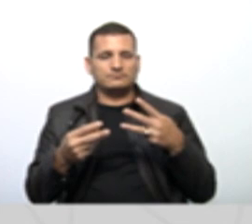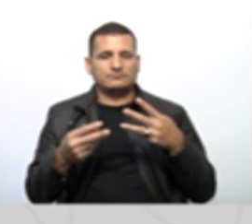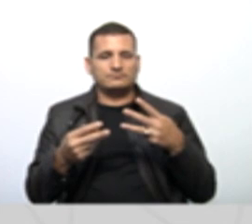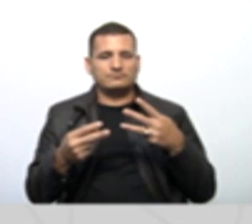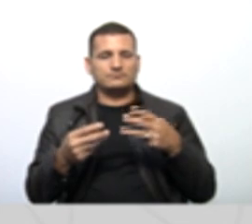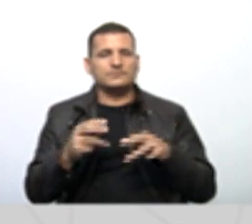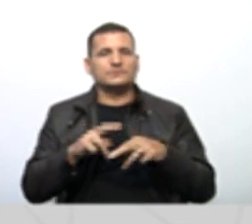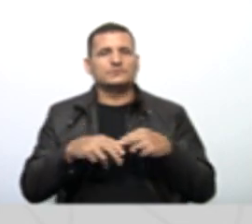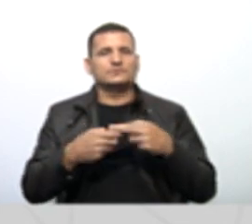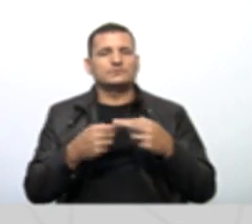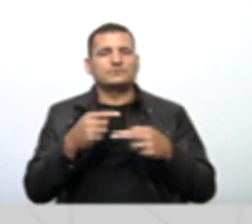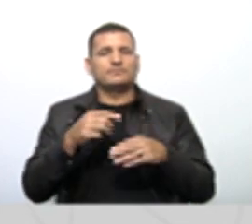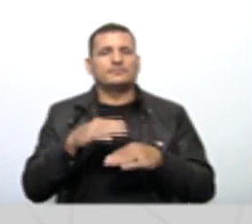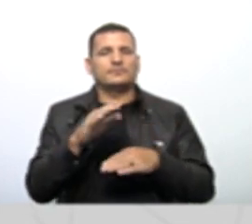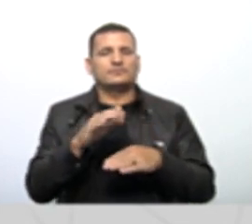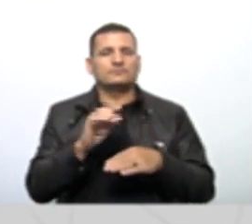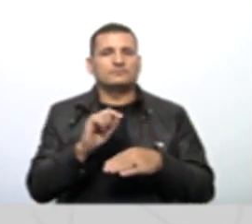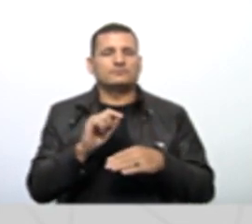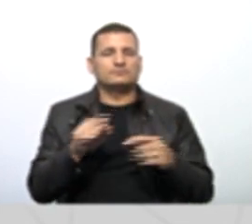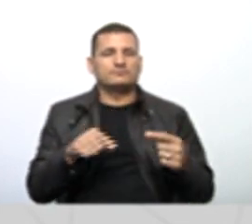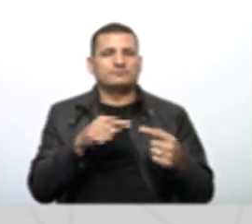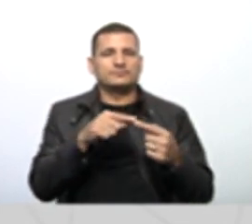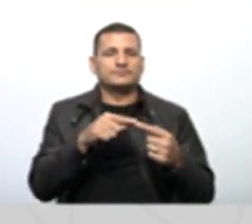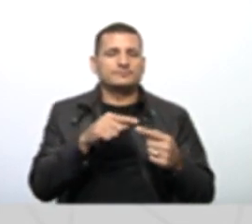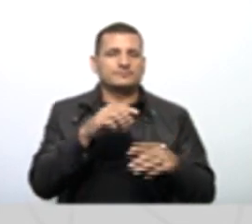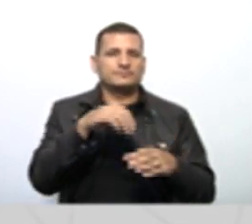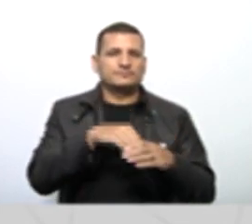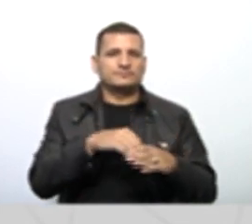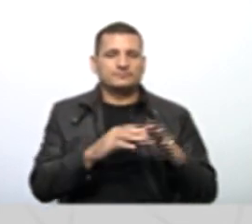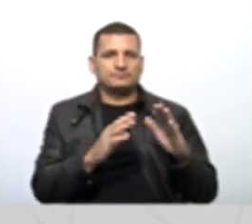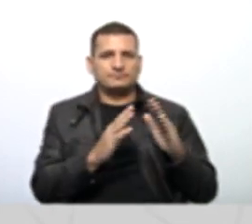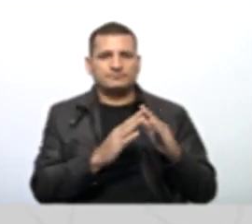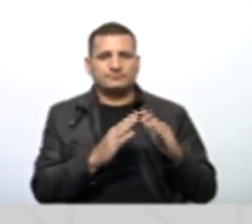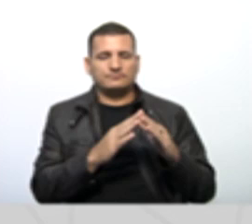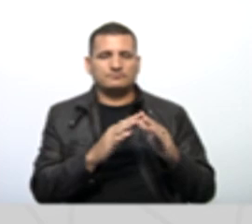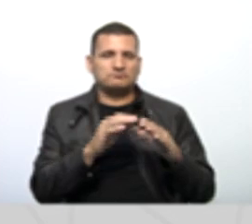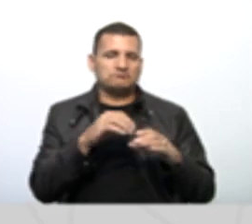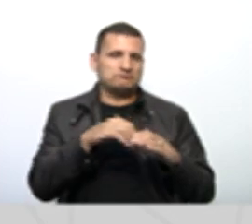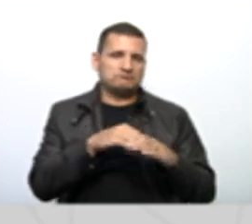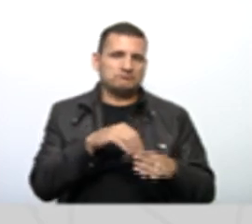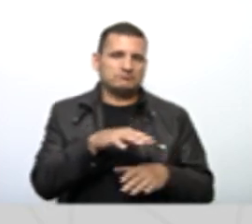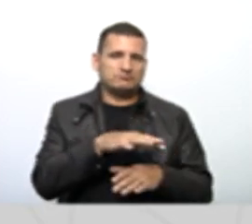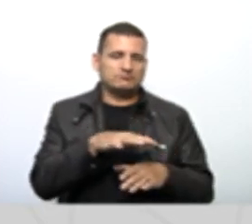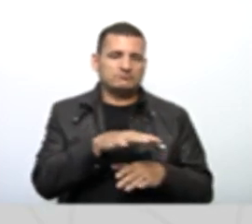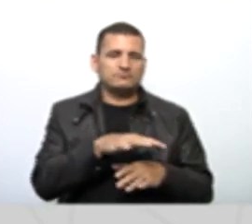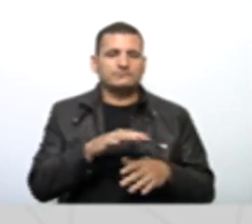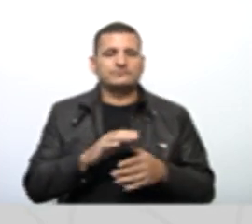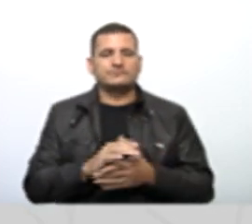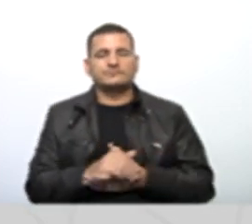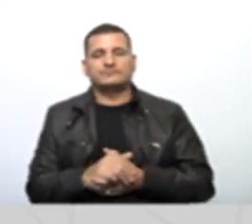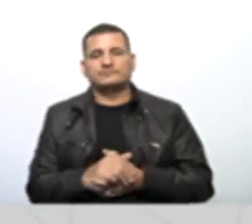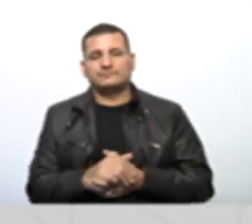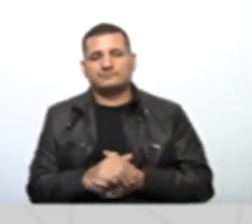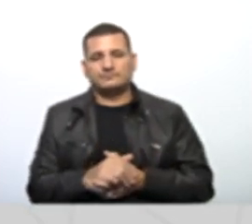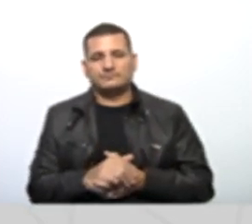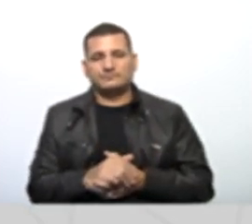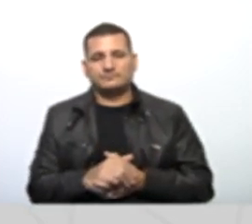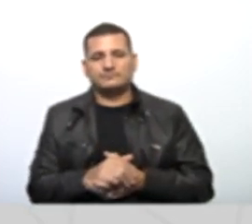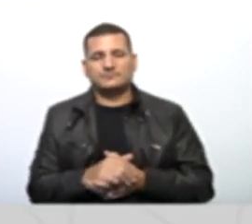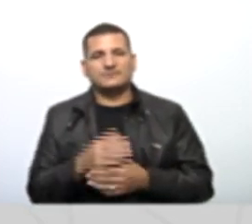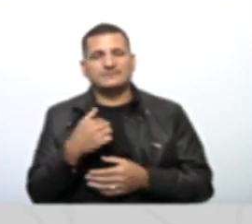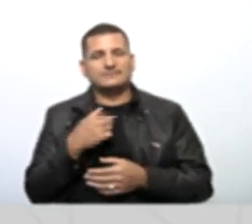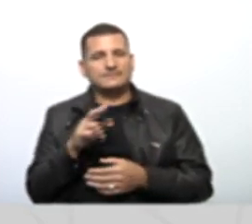por isso ele é mais adequado para o ambiente interno certo pessoal tem até eu me confundi eu sou nessa